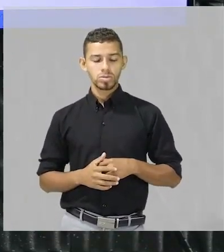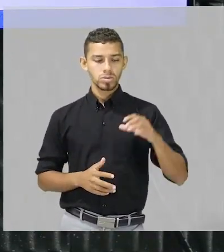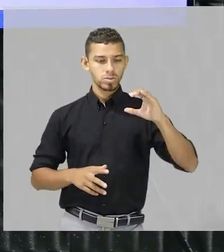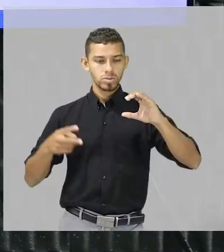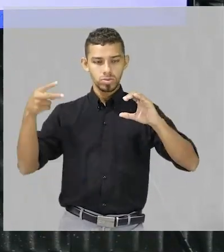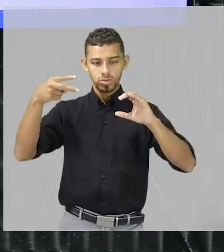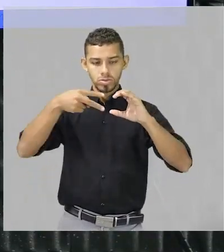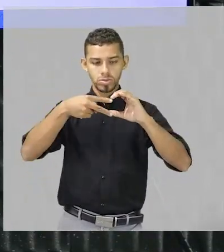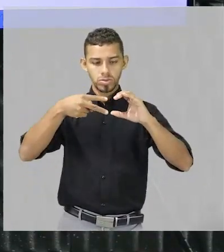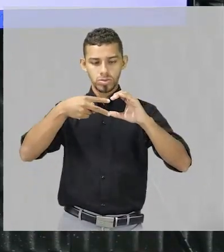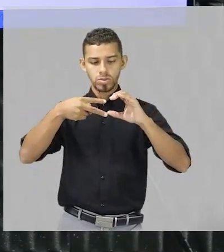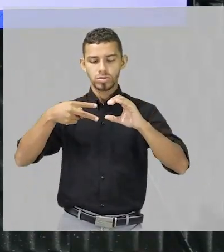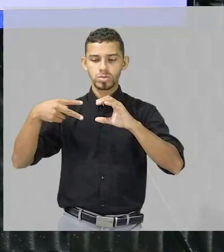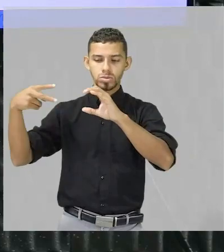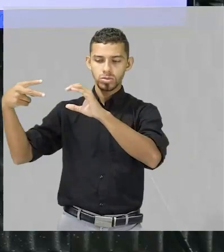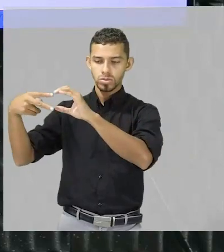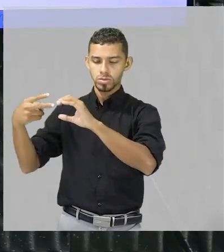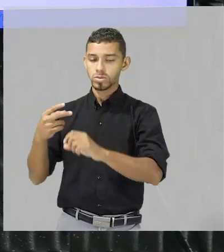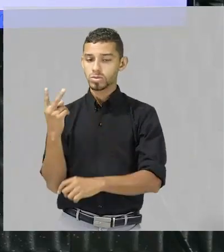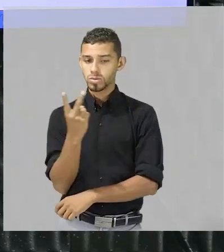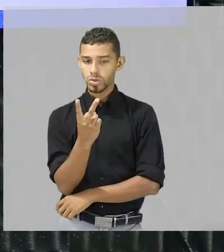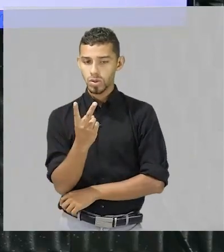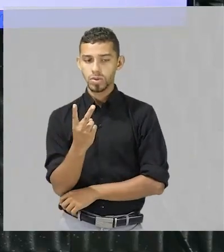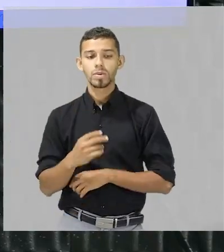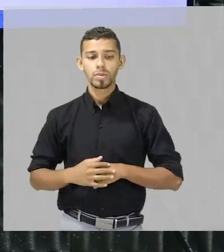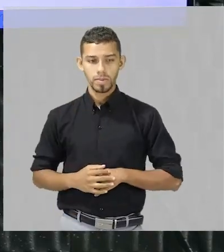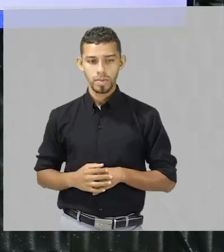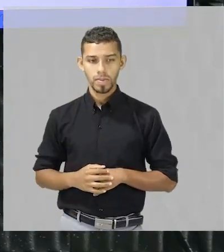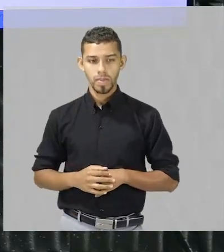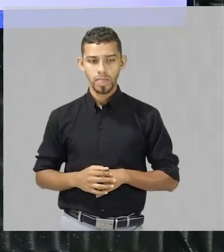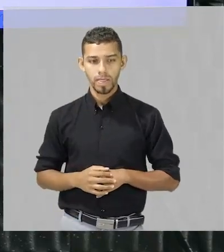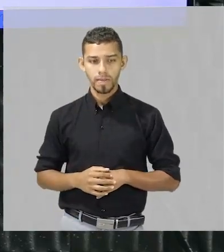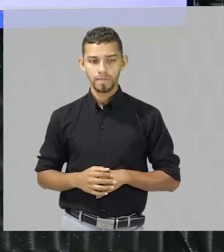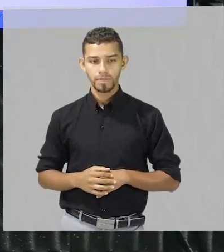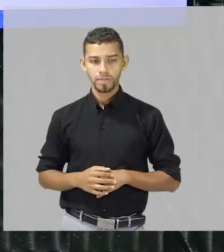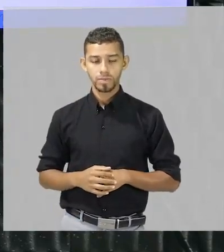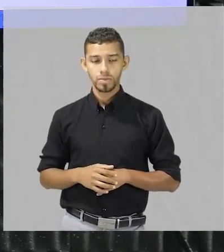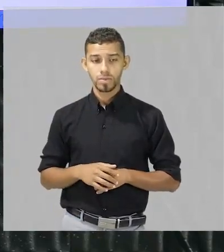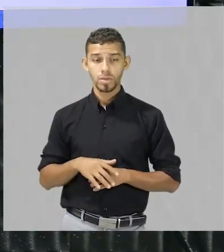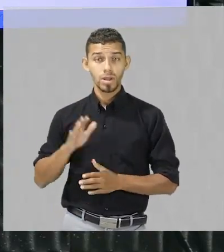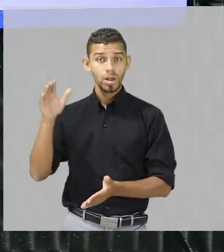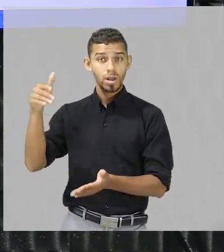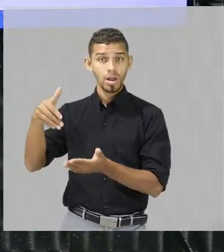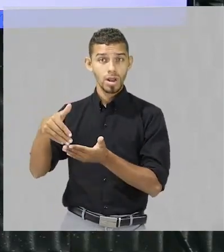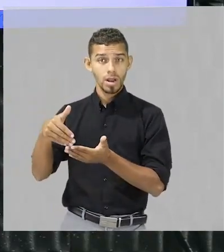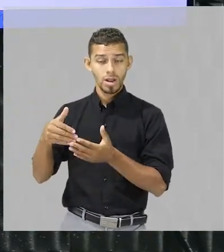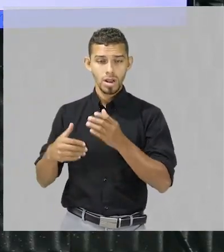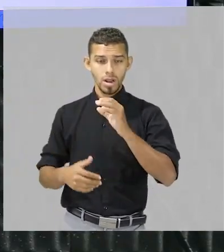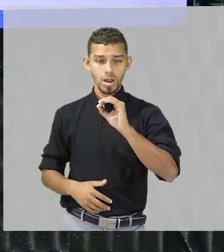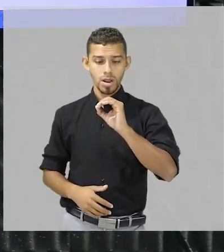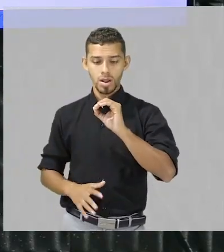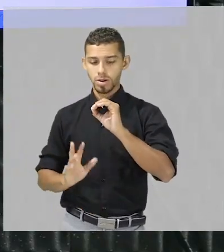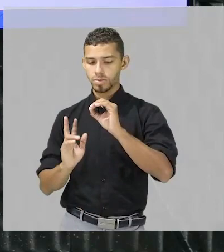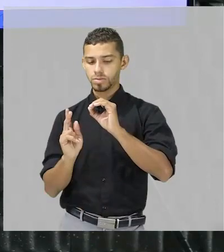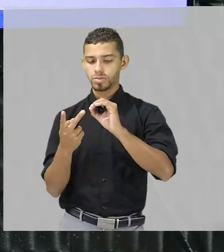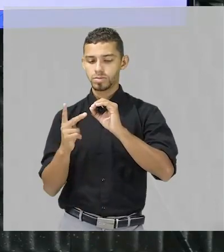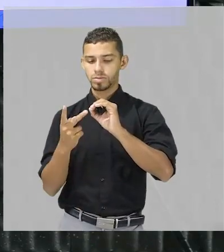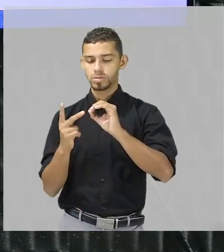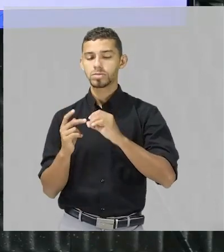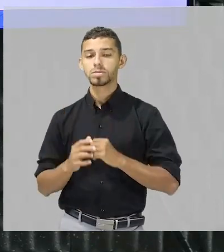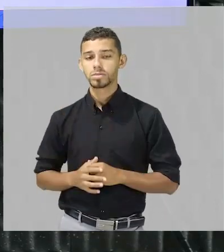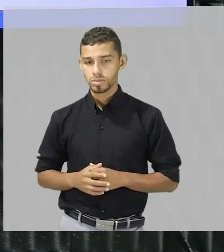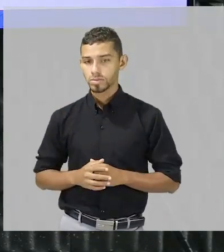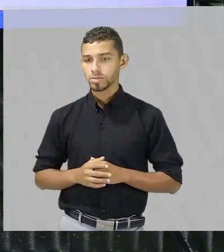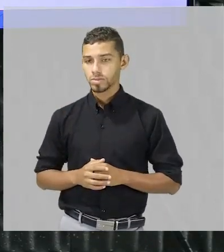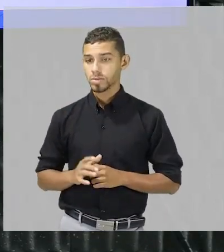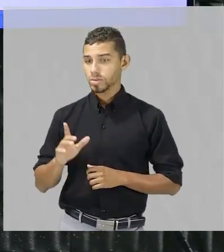duas ligações duplas, poliinsaturado, certo? E na extremidade da cadeia, a